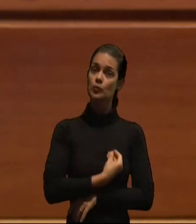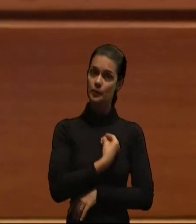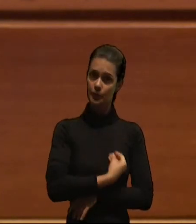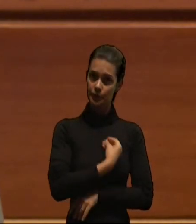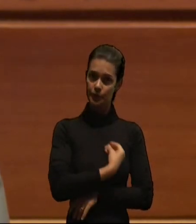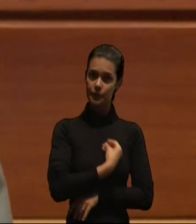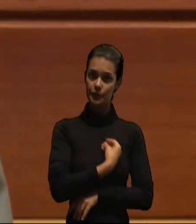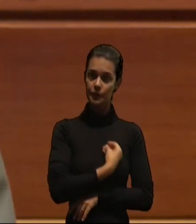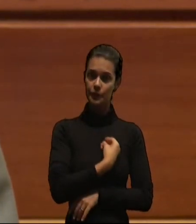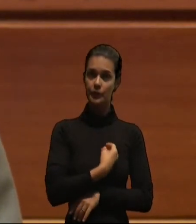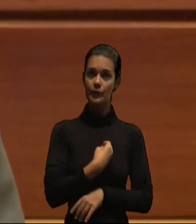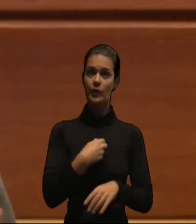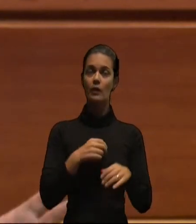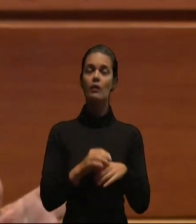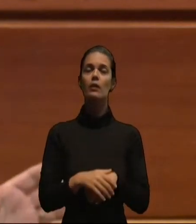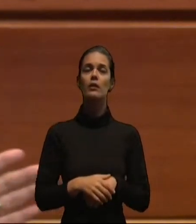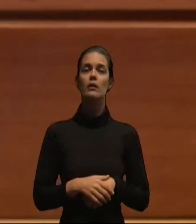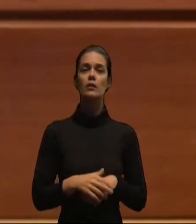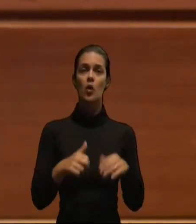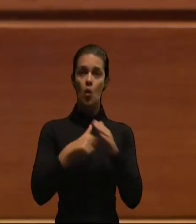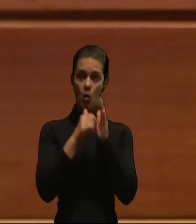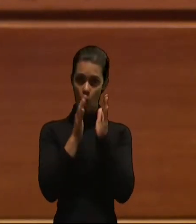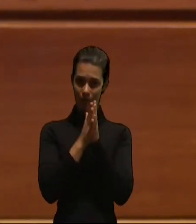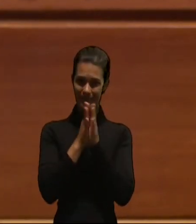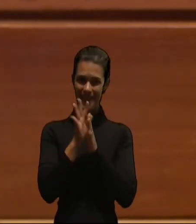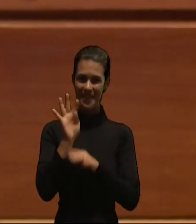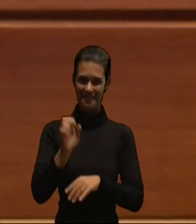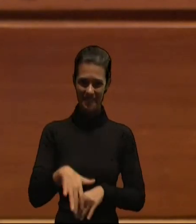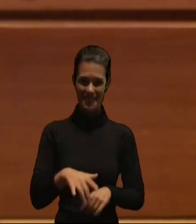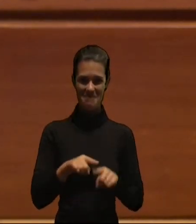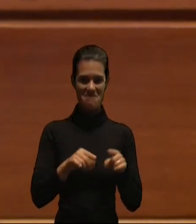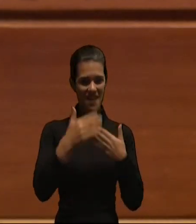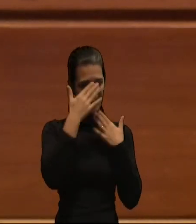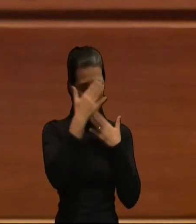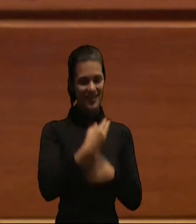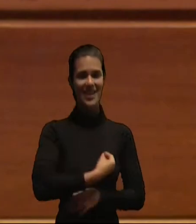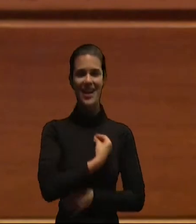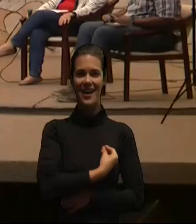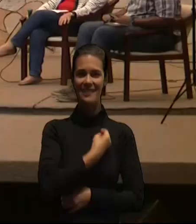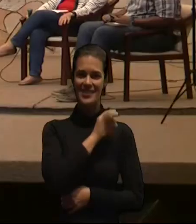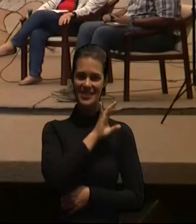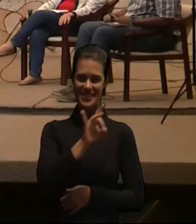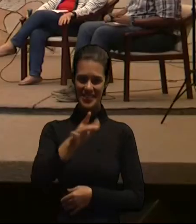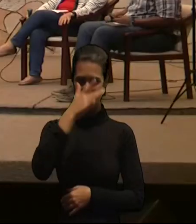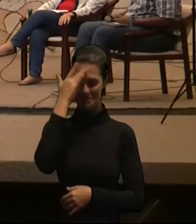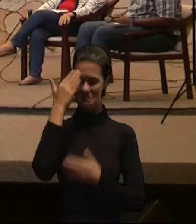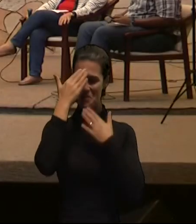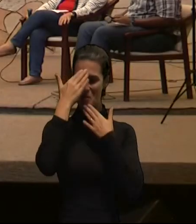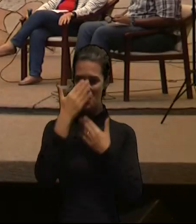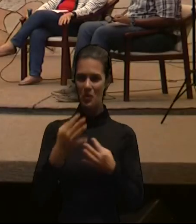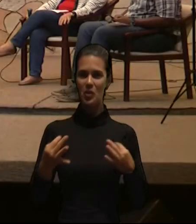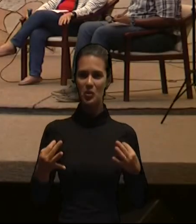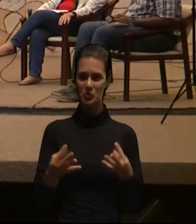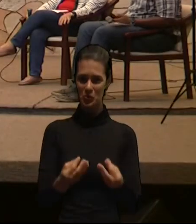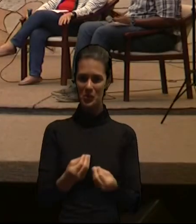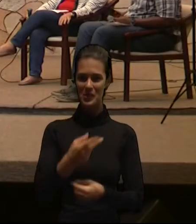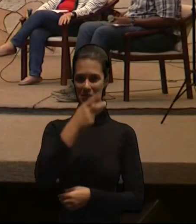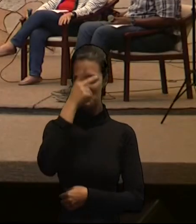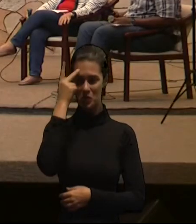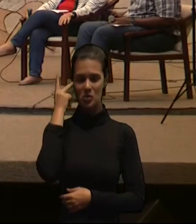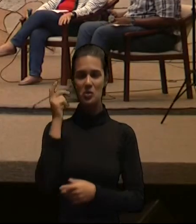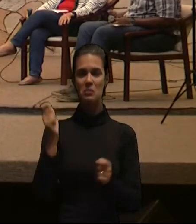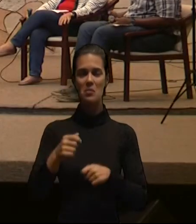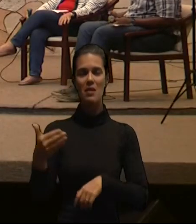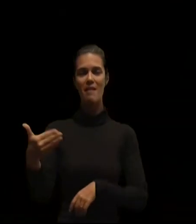da oração final, agradecer a presença de todos vocês aqui conosco. Muito obrigado mais uma vez pela participação aqui